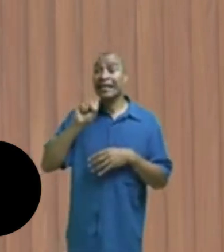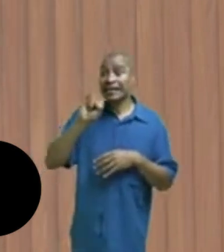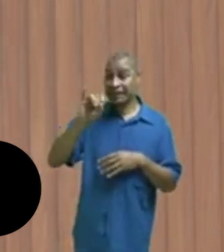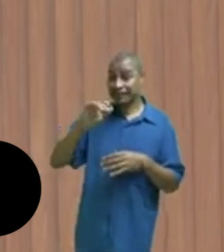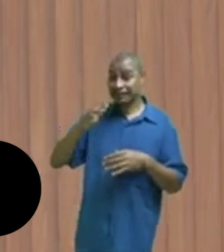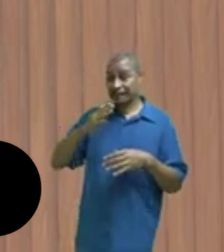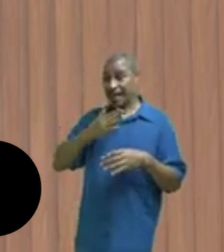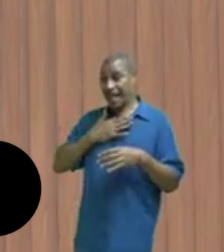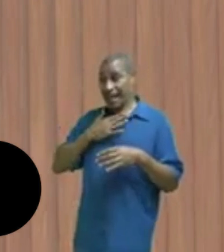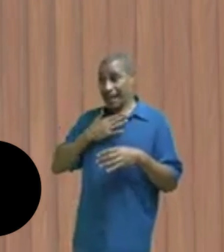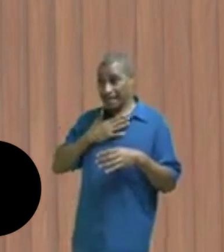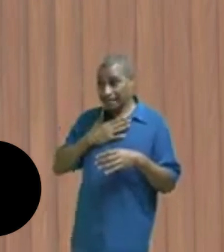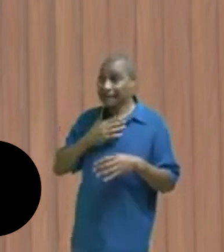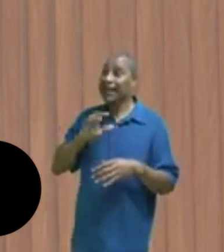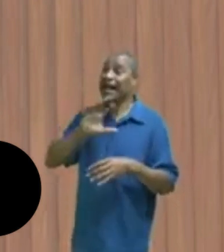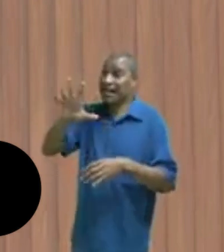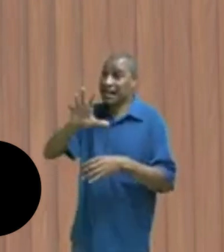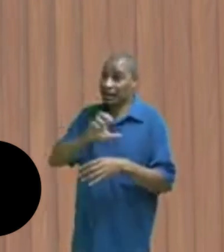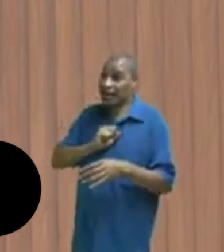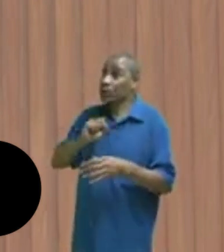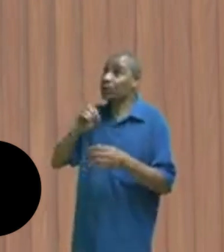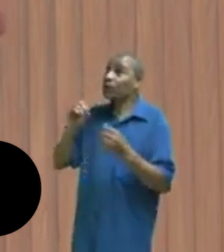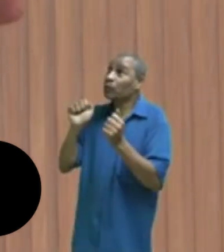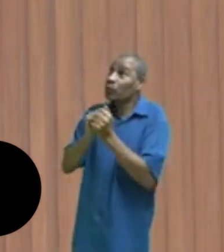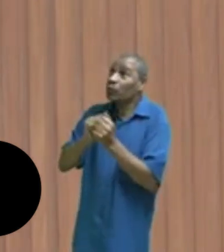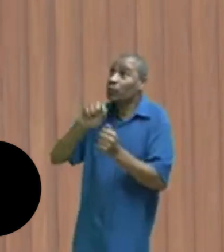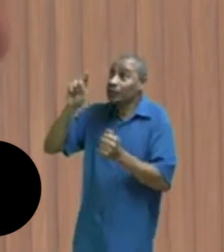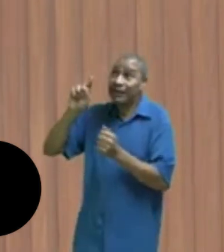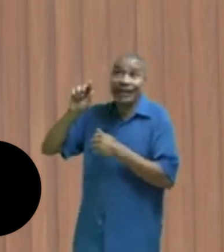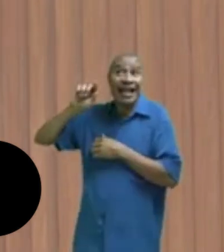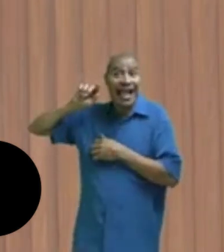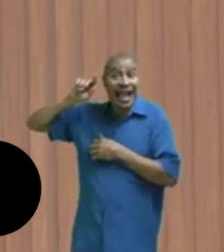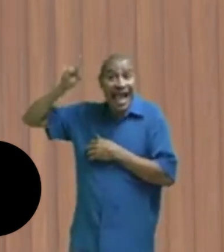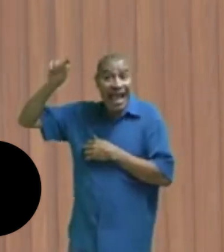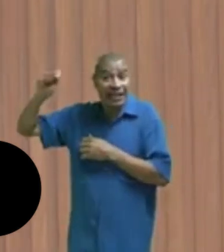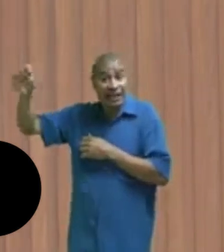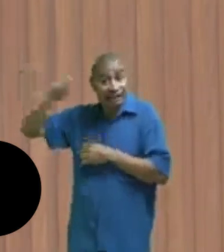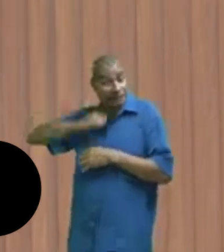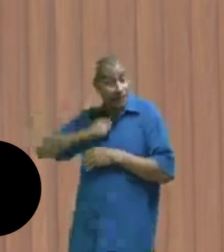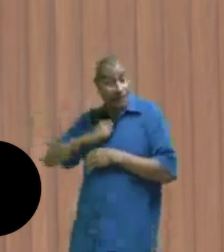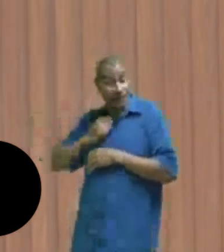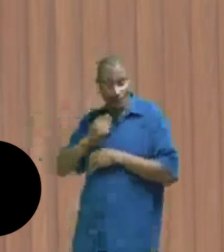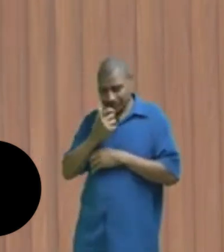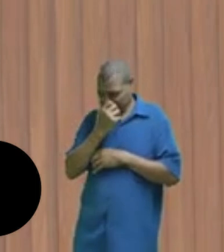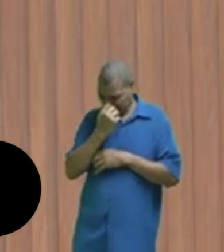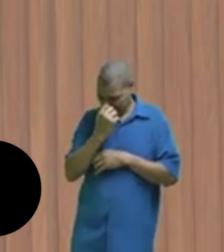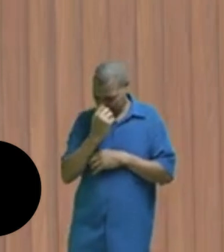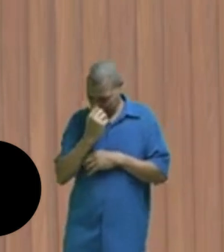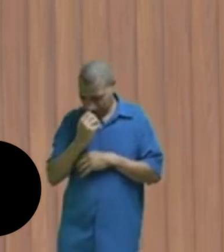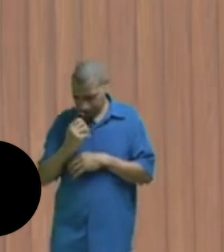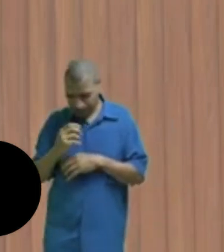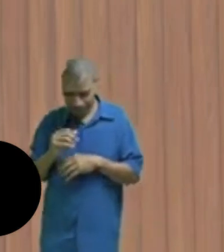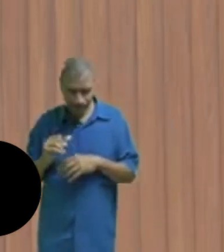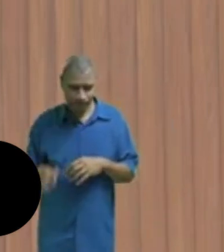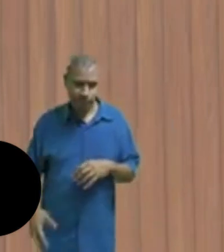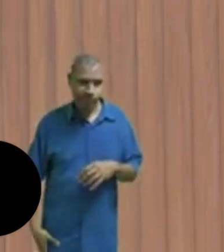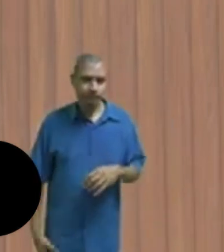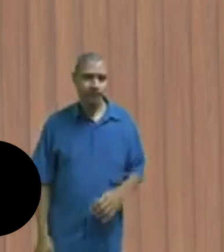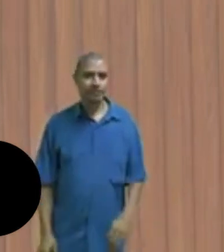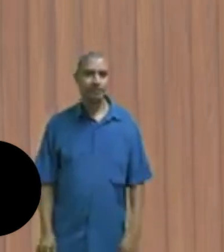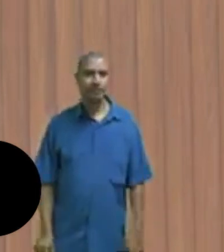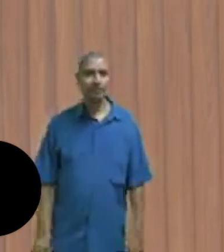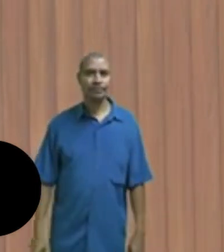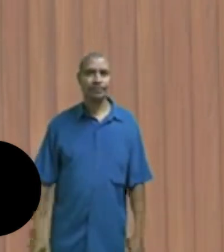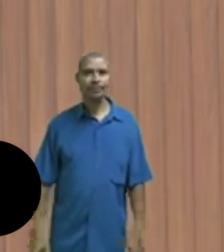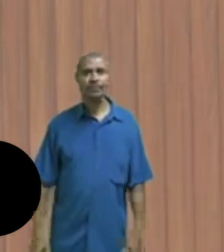nossa salvação, a nossa relação com Deus, é o poder do Espírito Santo de Deus. E isso ninguém pode